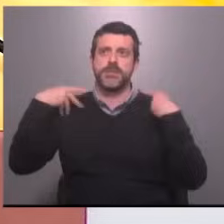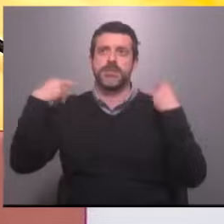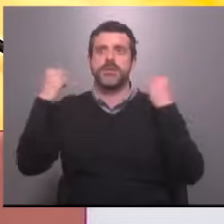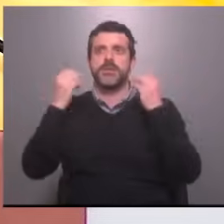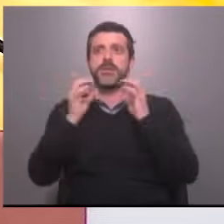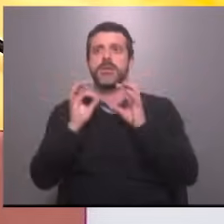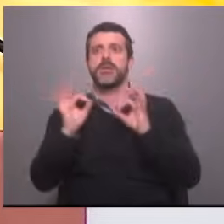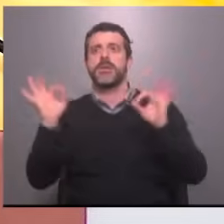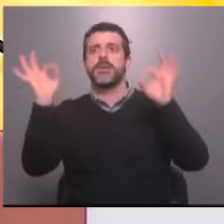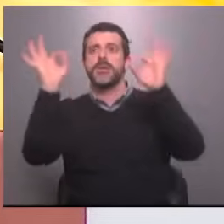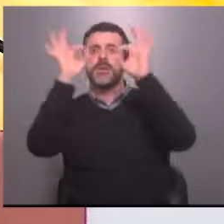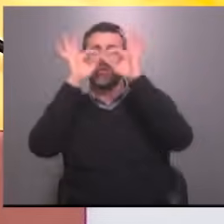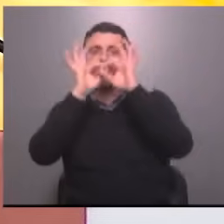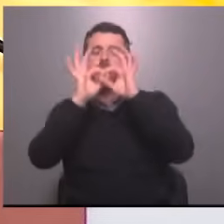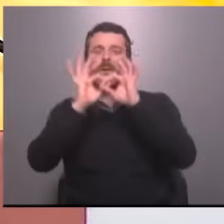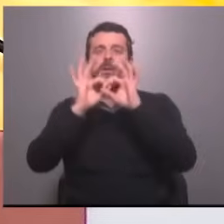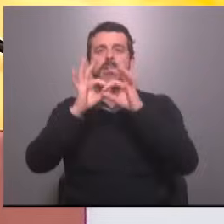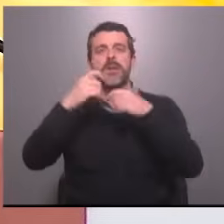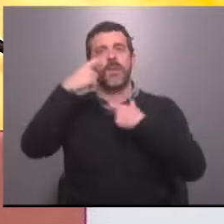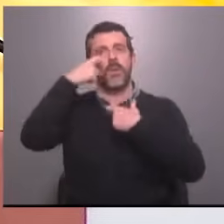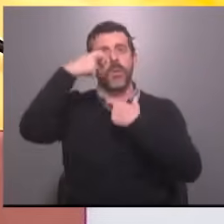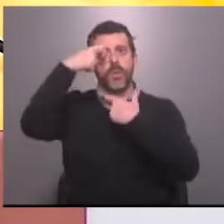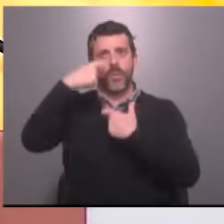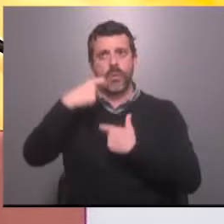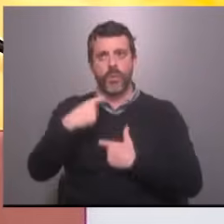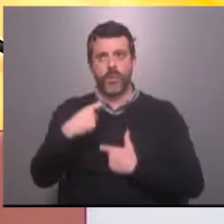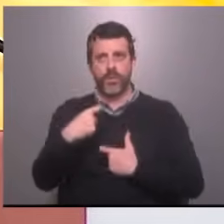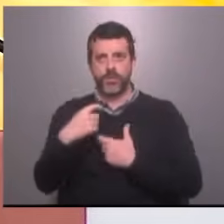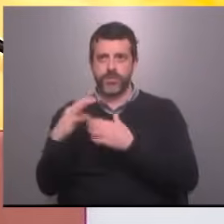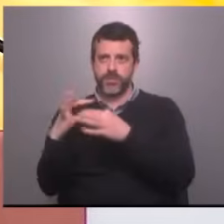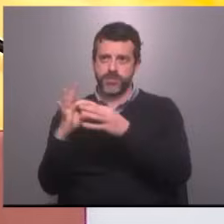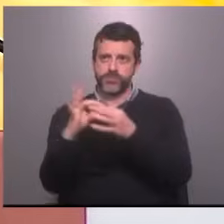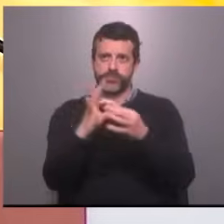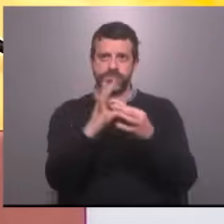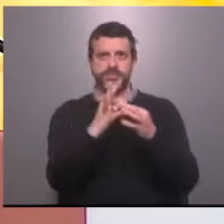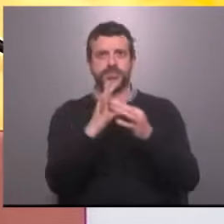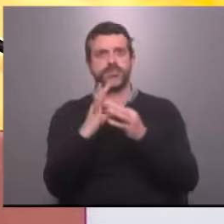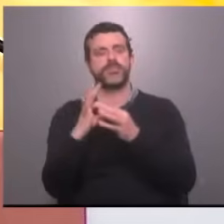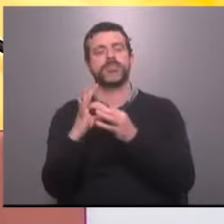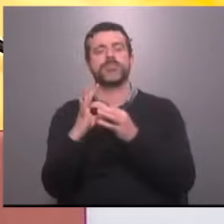espírito, alma e corpo,